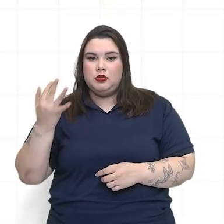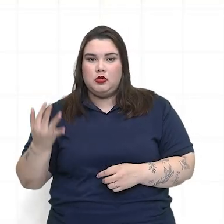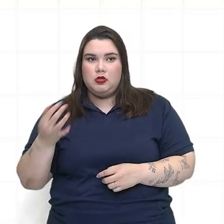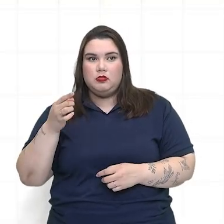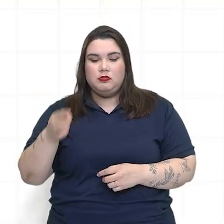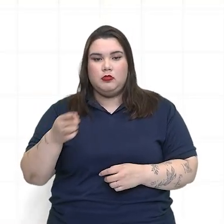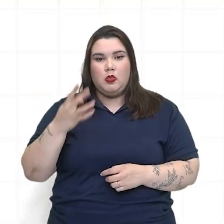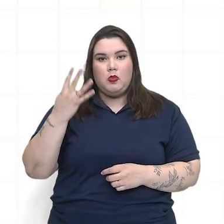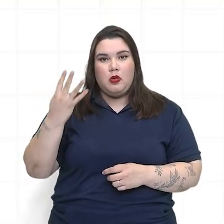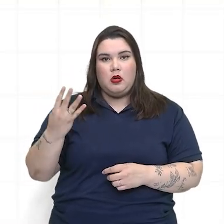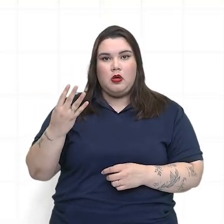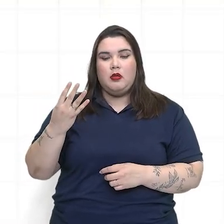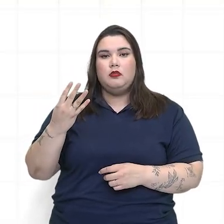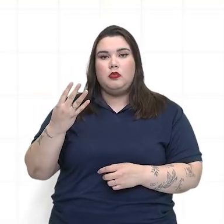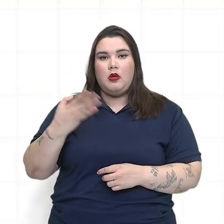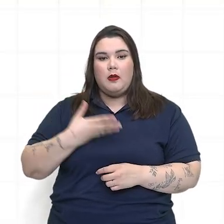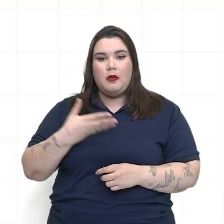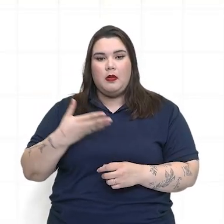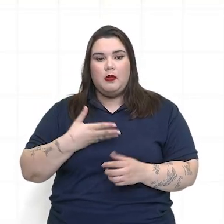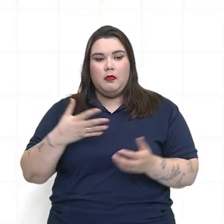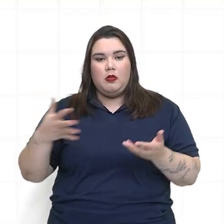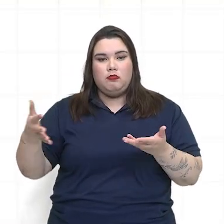coletado pelos nossos 4